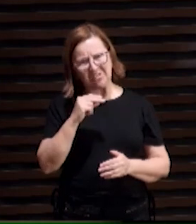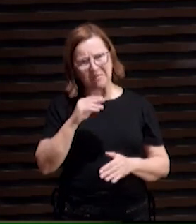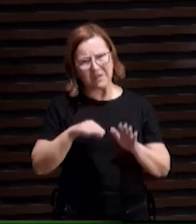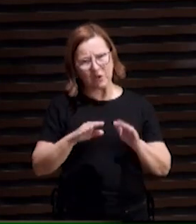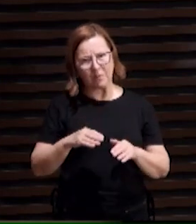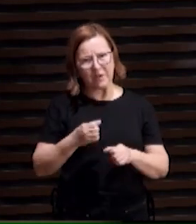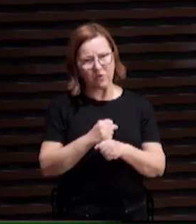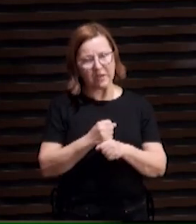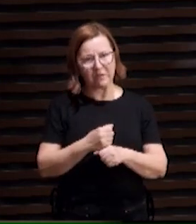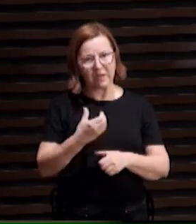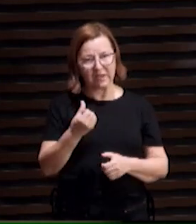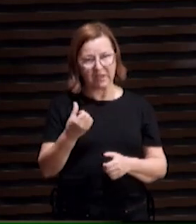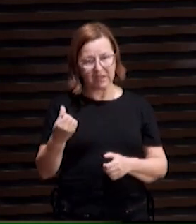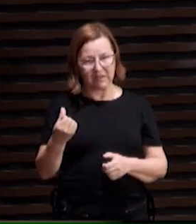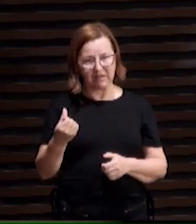ali.